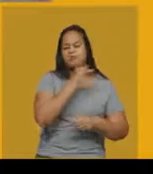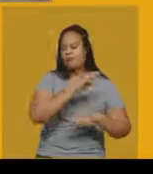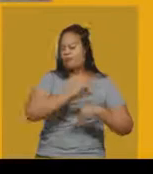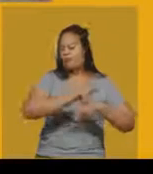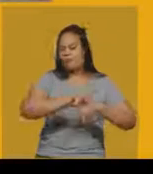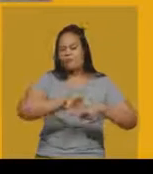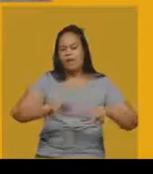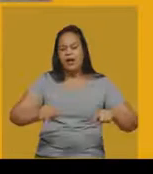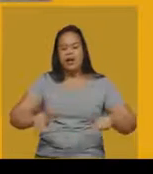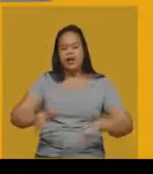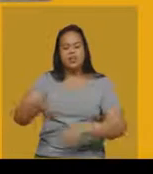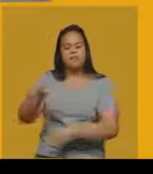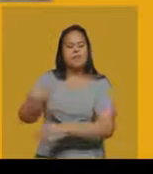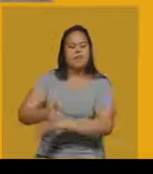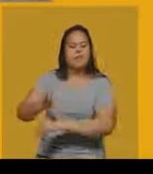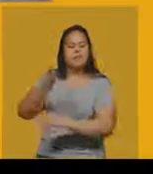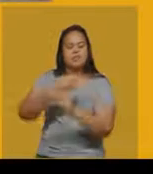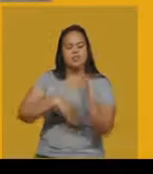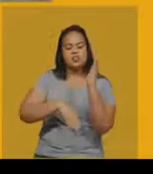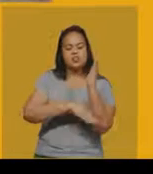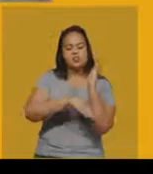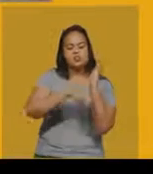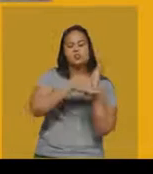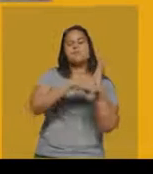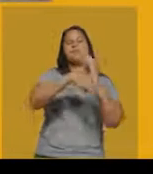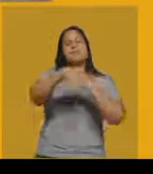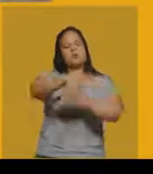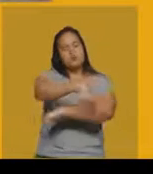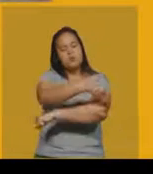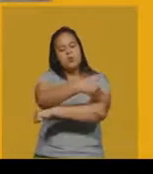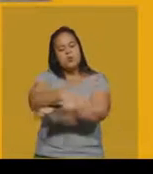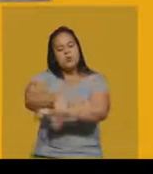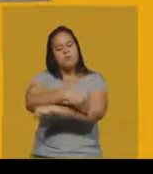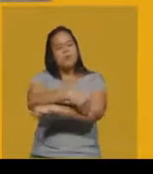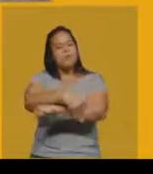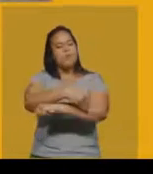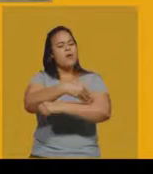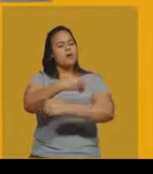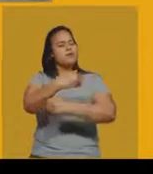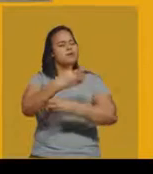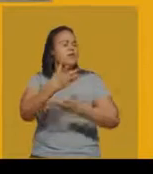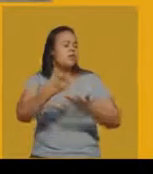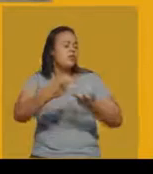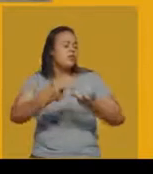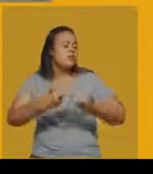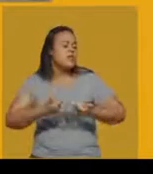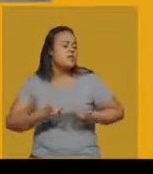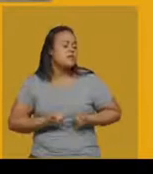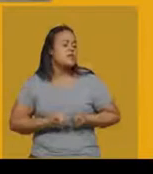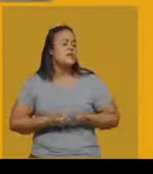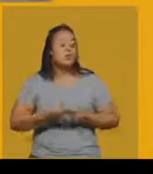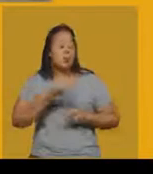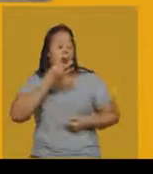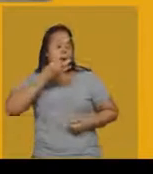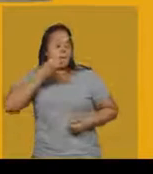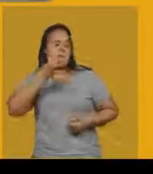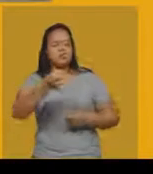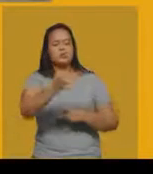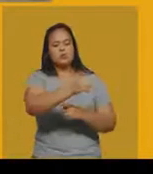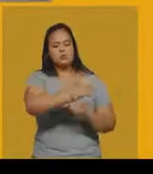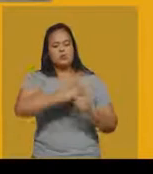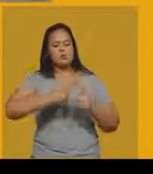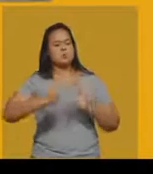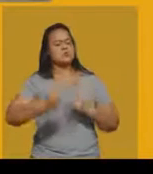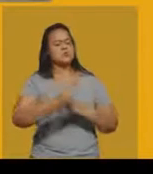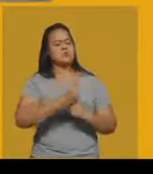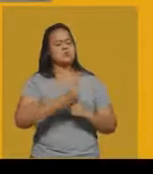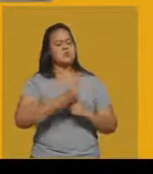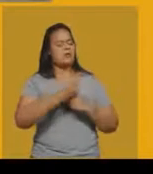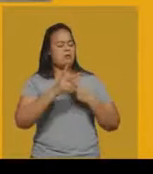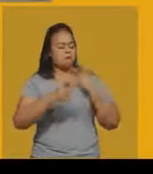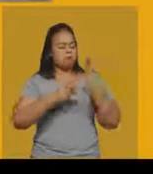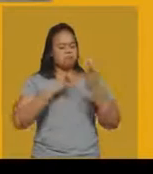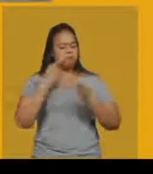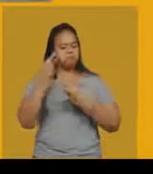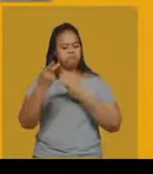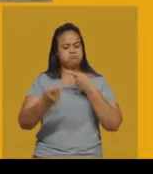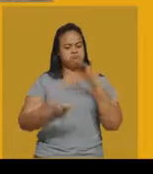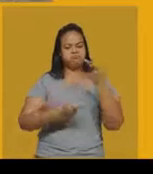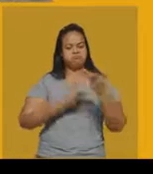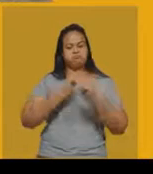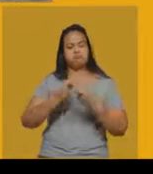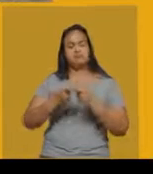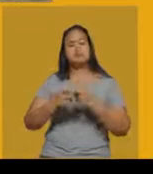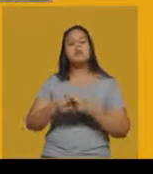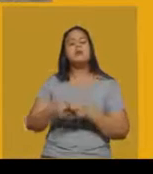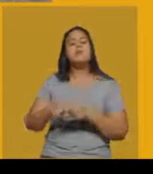edifícios, ruas e etc. É bastante usada como forma de crítica social e, além disso, é uma maneira de